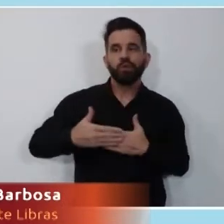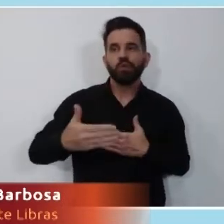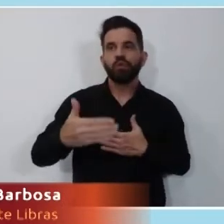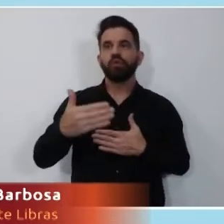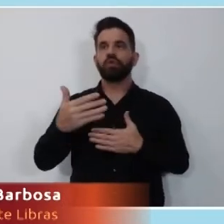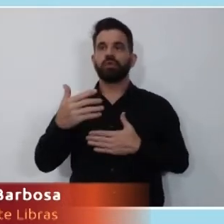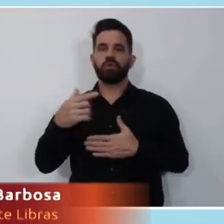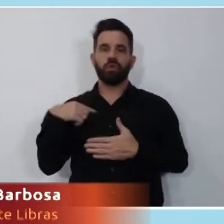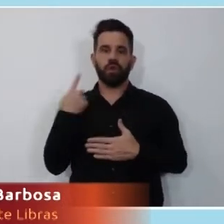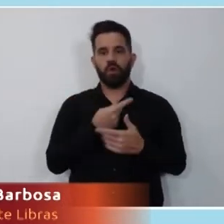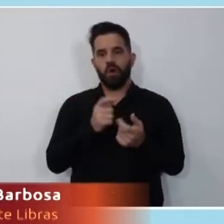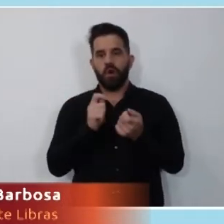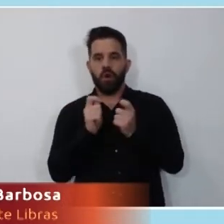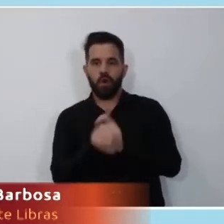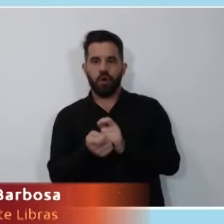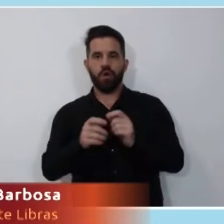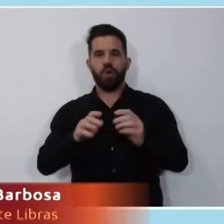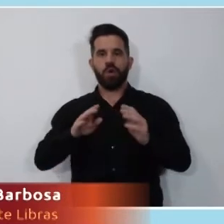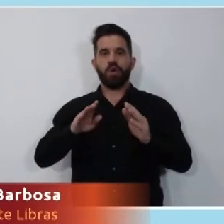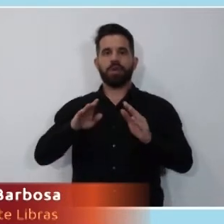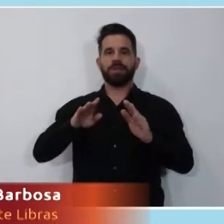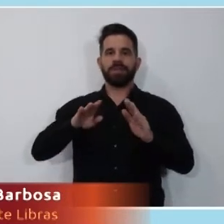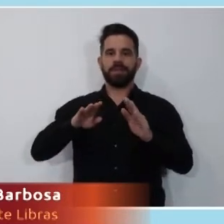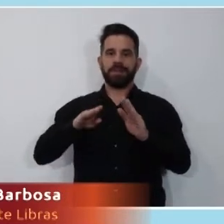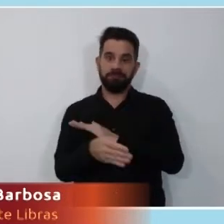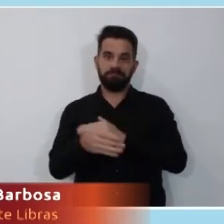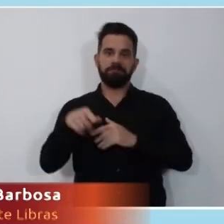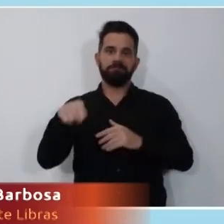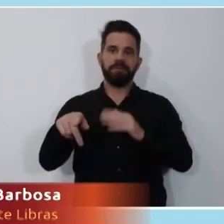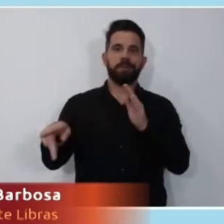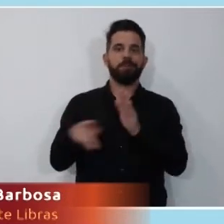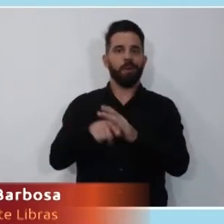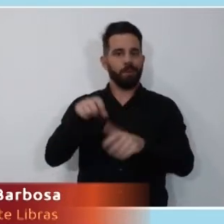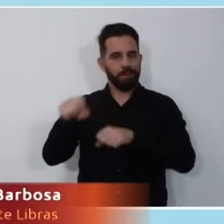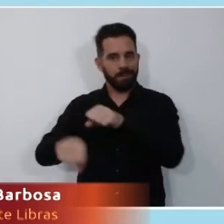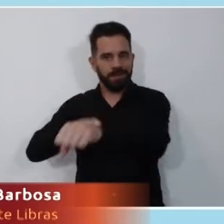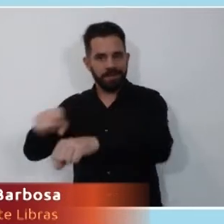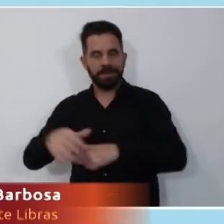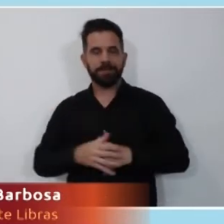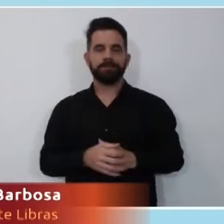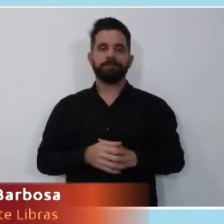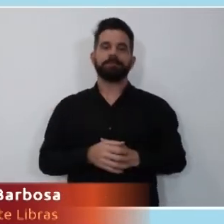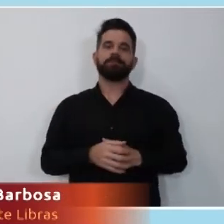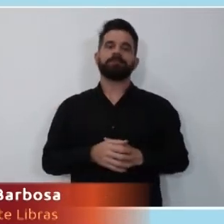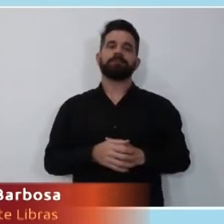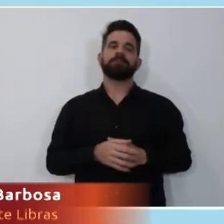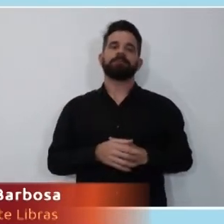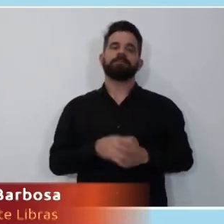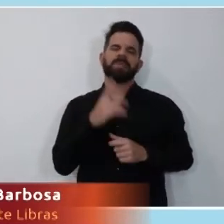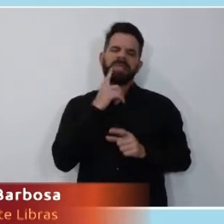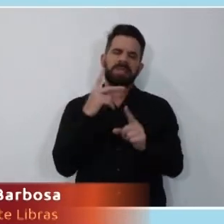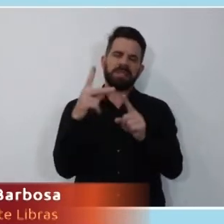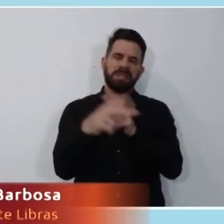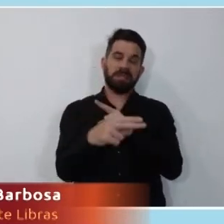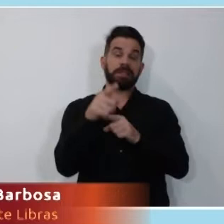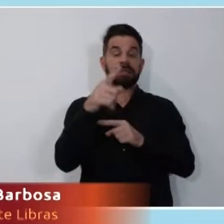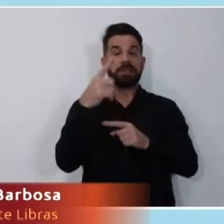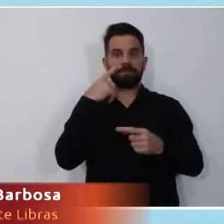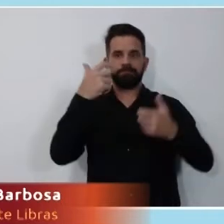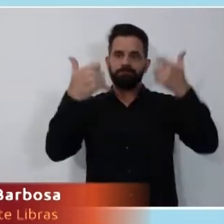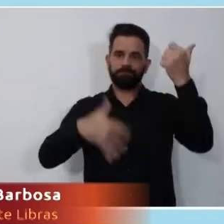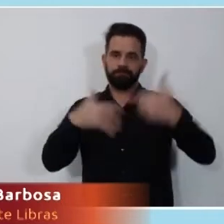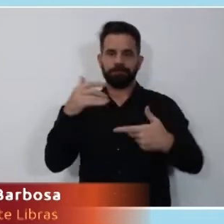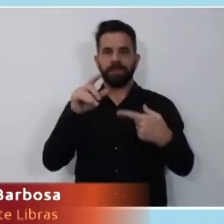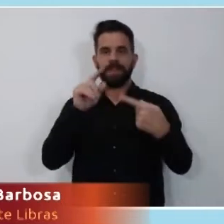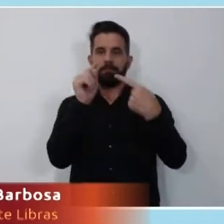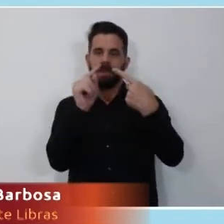aquelas Marcos, que são raras também. Vou interromper você só para a gente já pontuar algumas coisas que estão sendo citadas. Você falou das